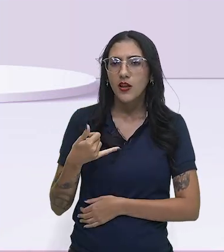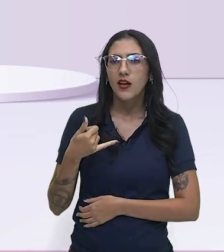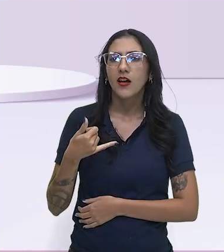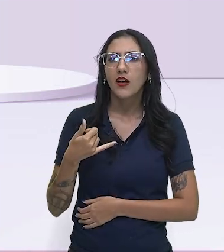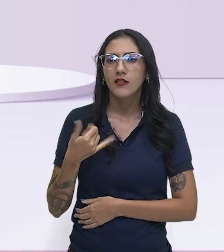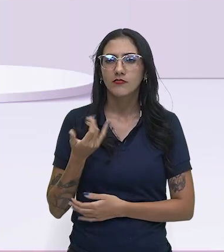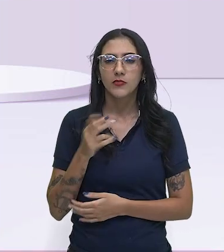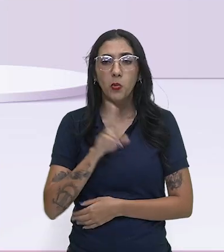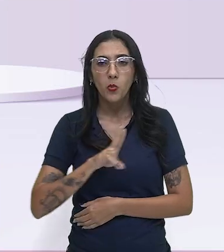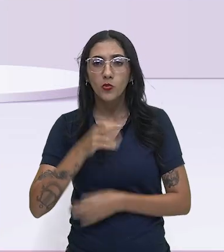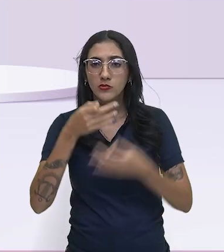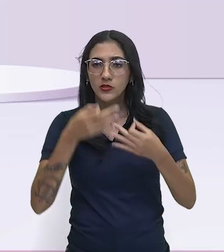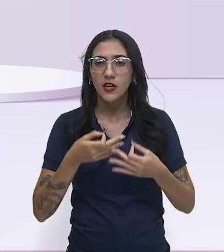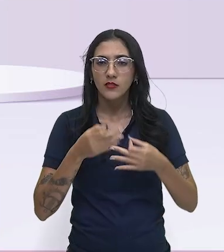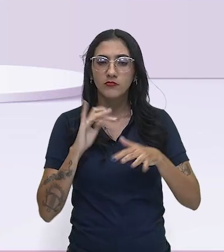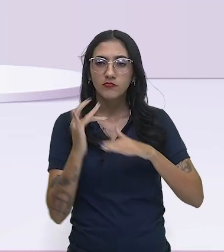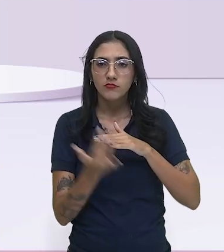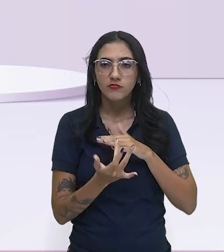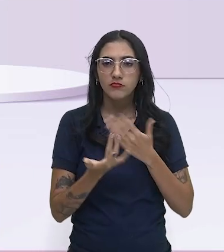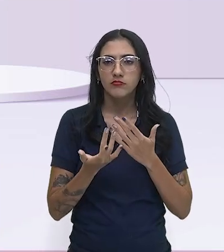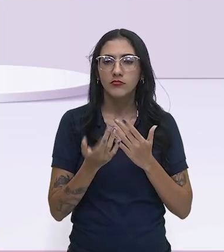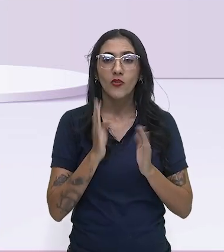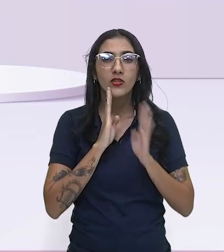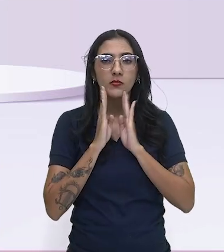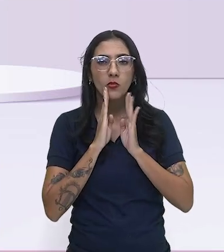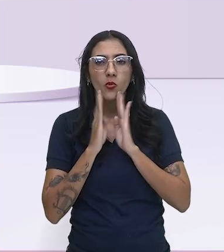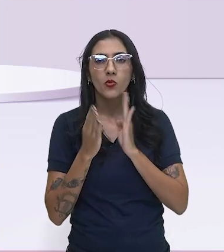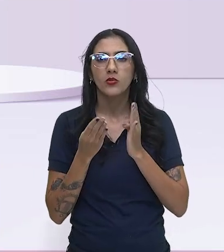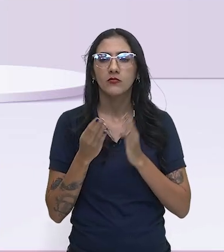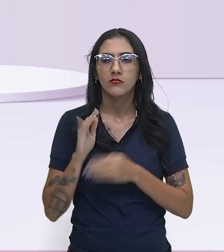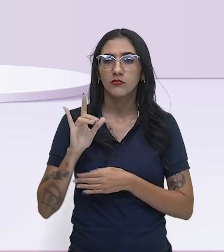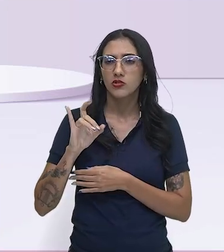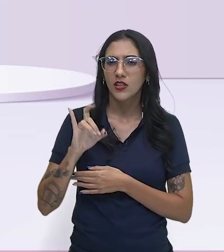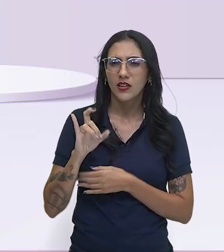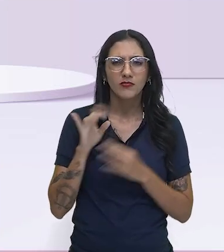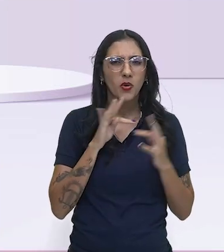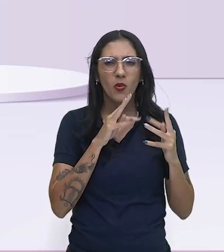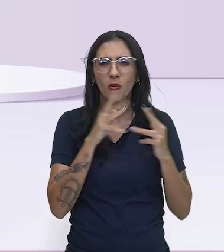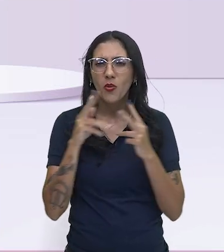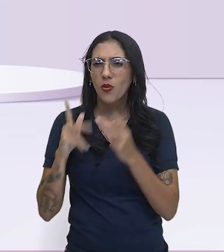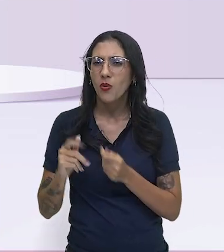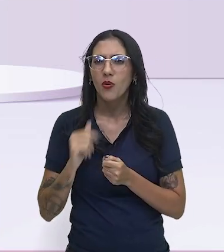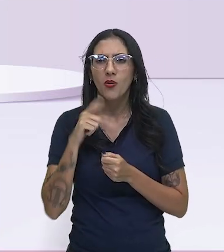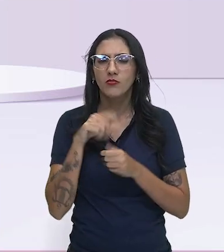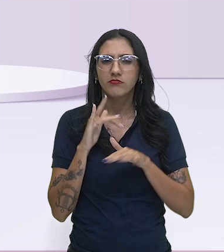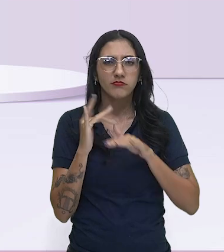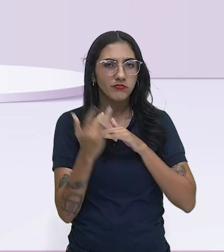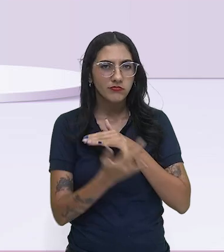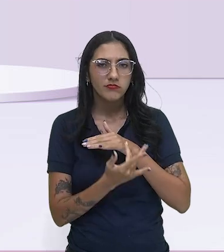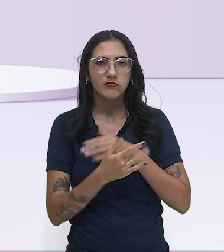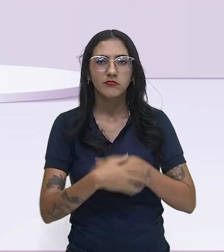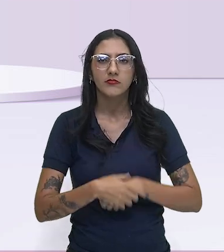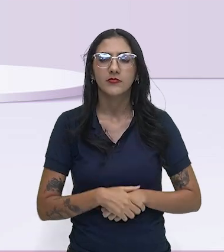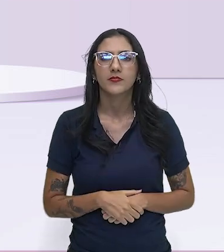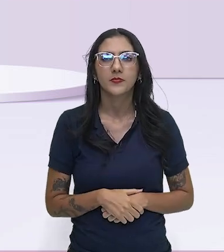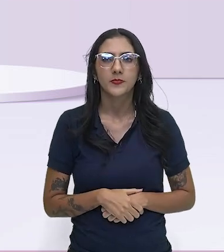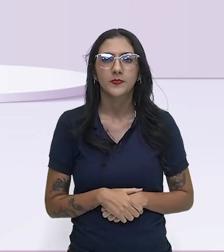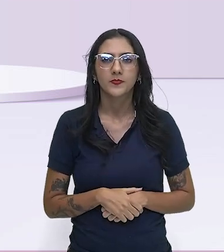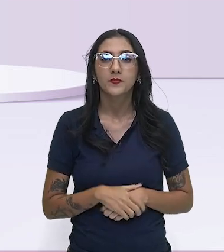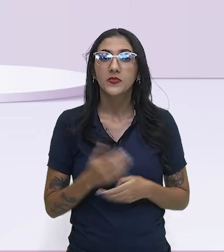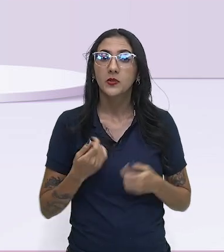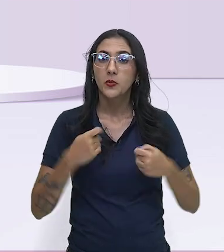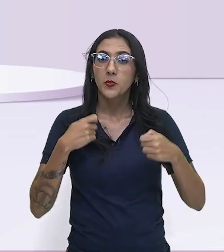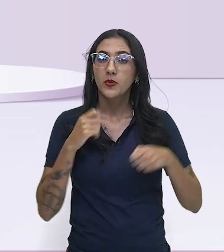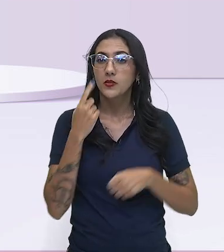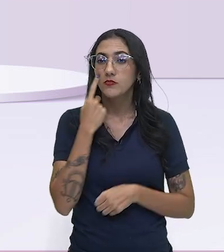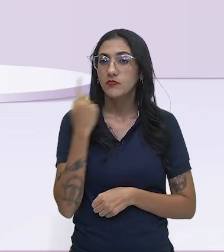redes sociais, do Facebook, do Instagram, de todas essas redes que existem aí? Então nós temos que olhar